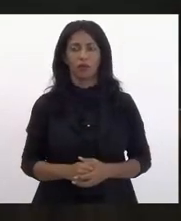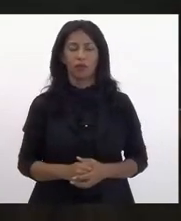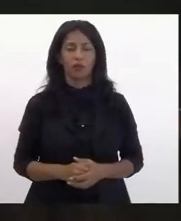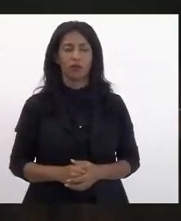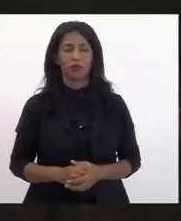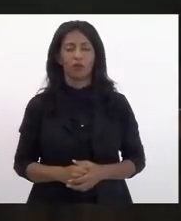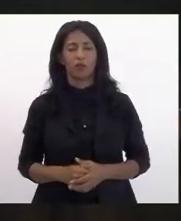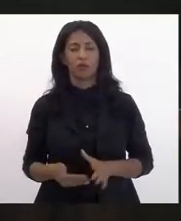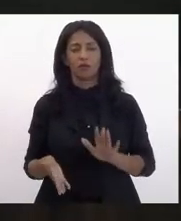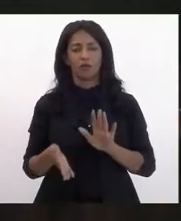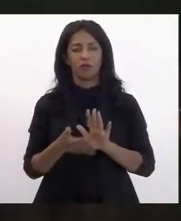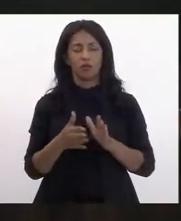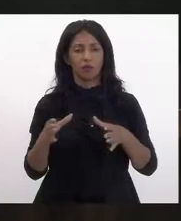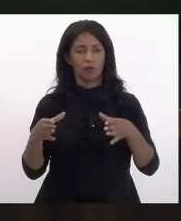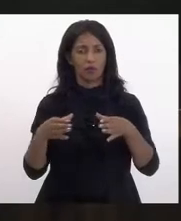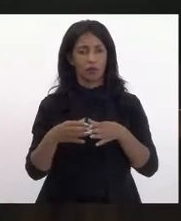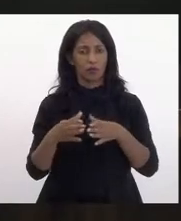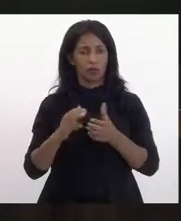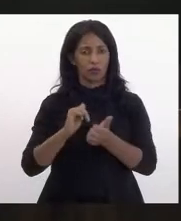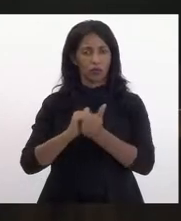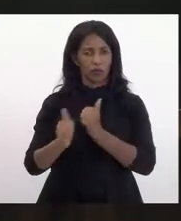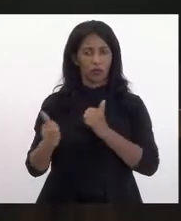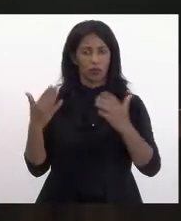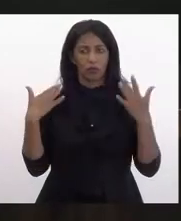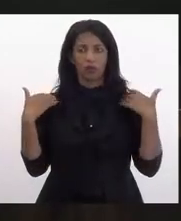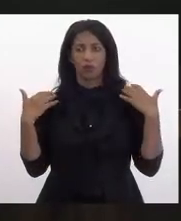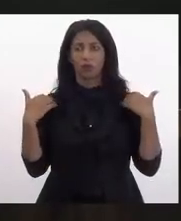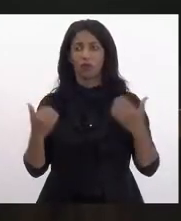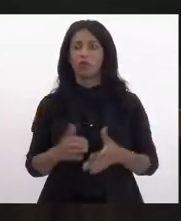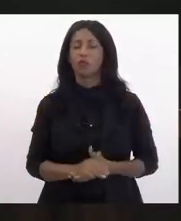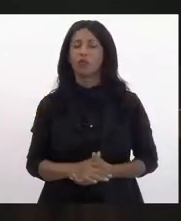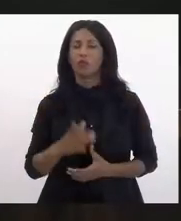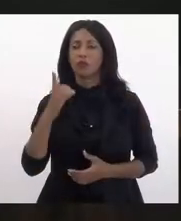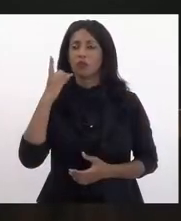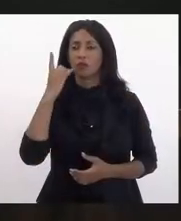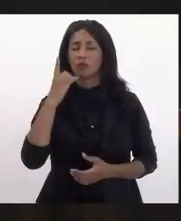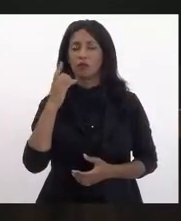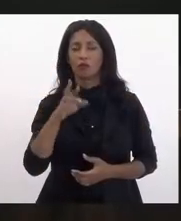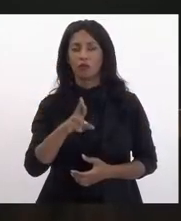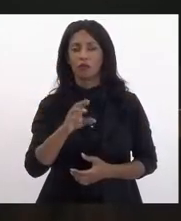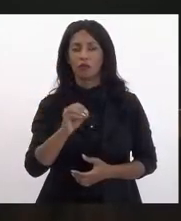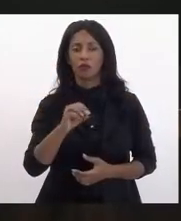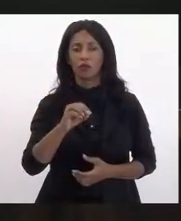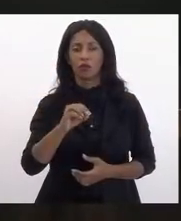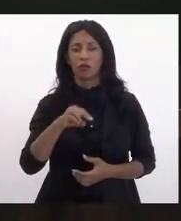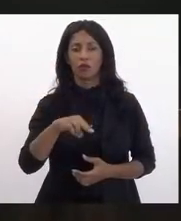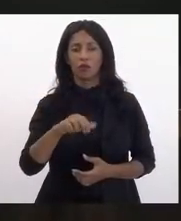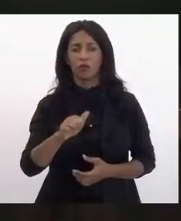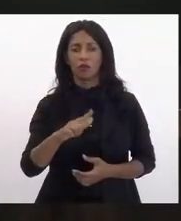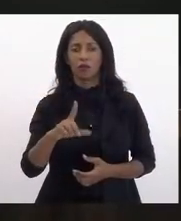Para emitir parecer pela Comissão de Esporte e Lazer, deputado Ronaldo Inquieta,